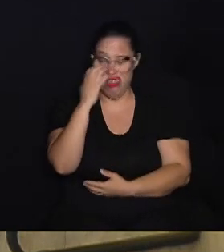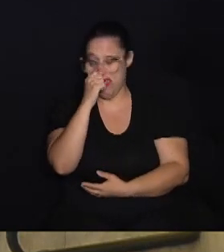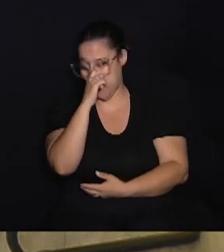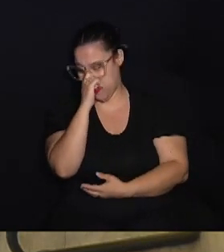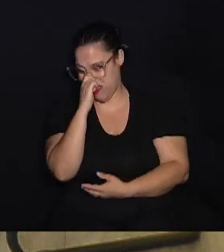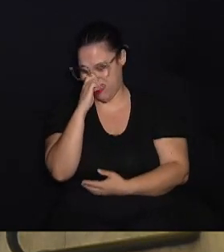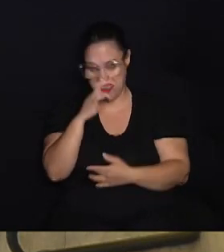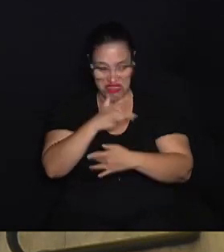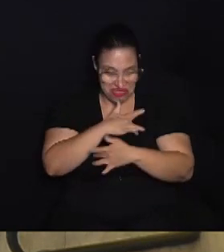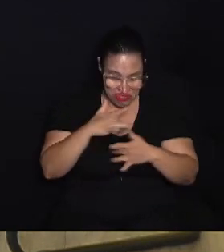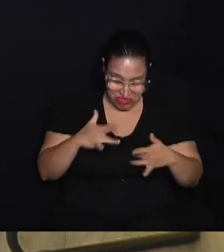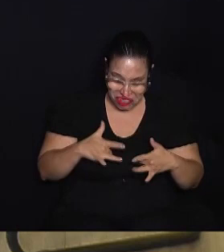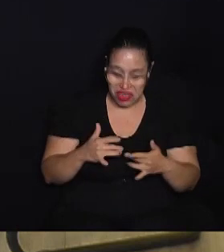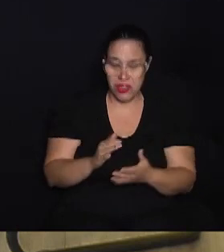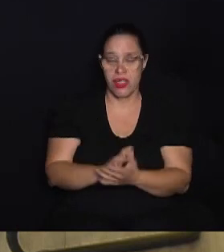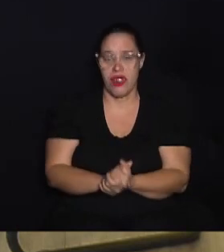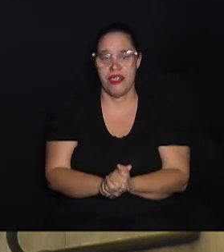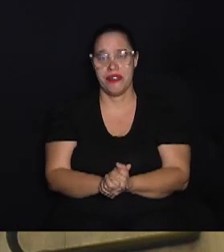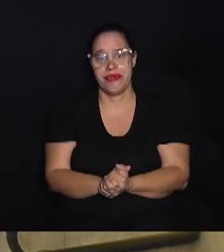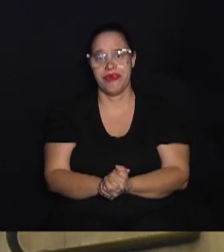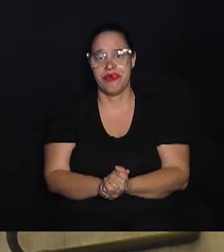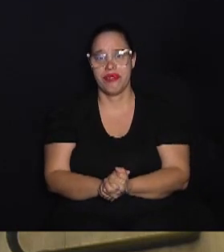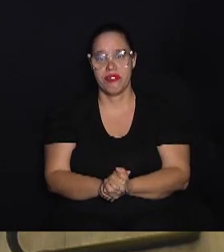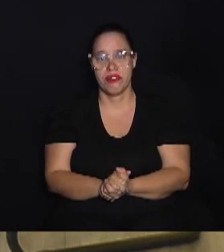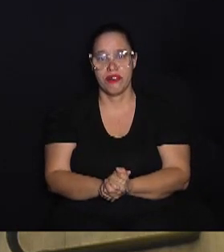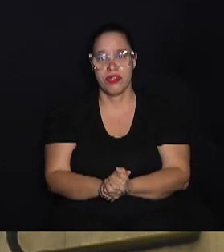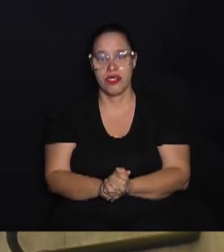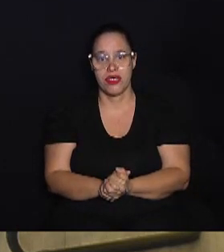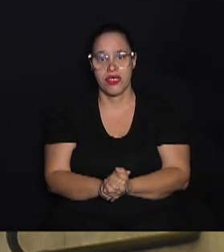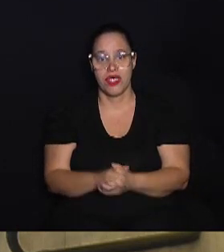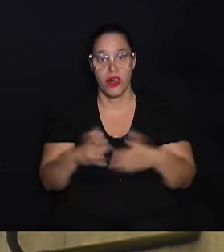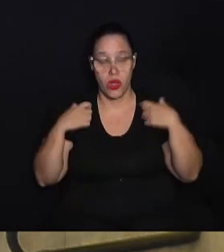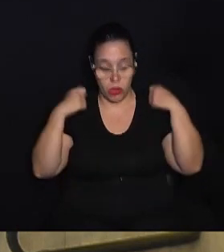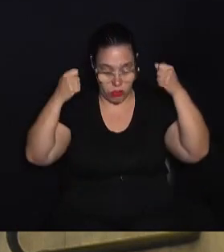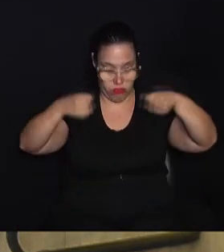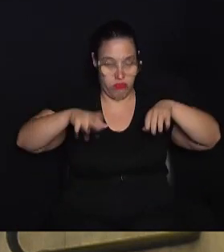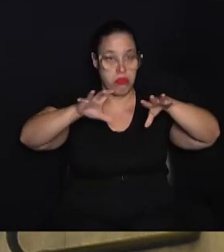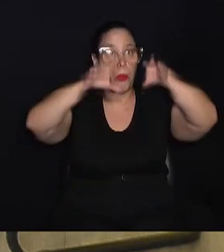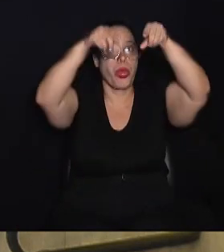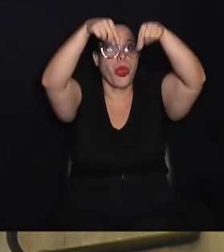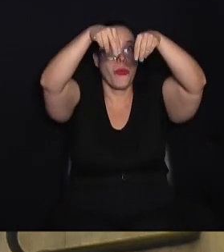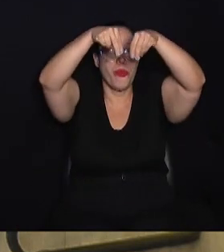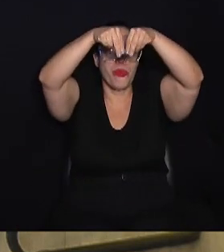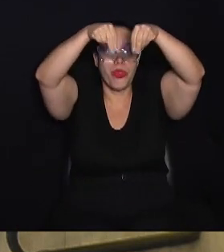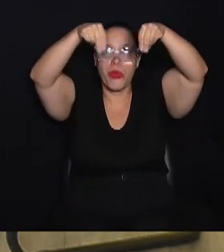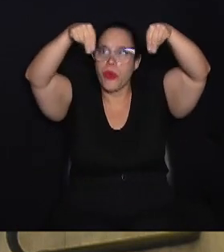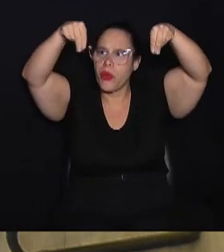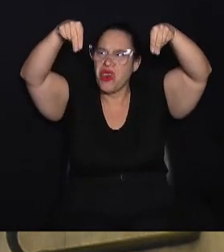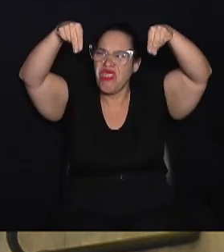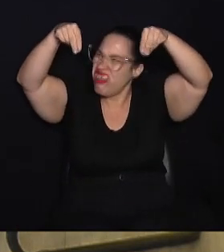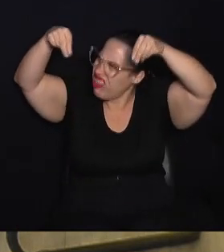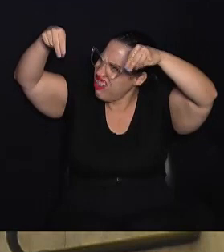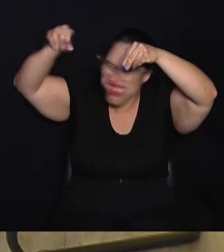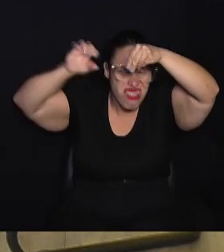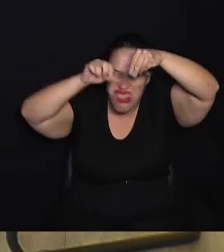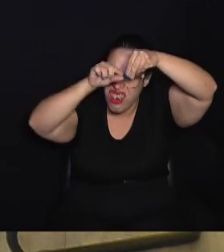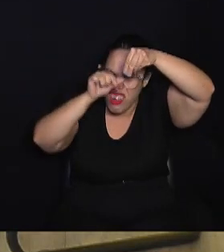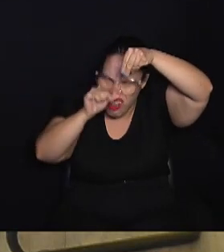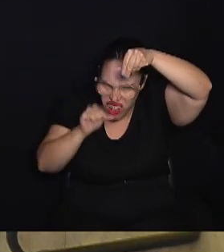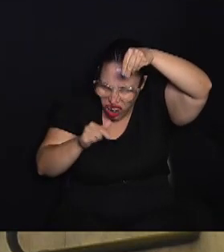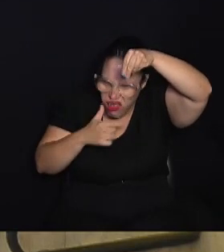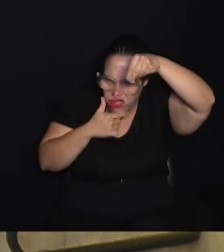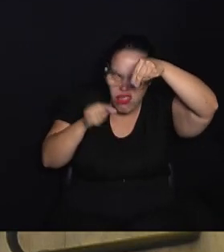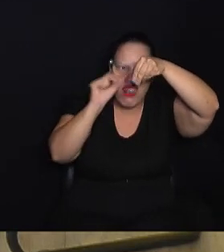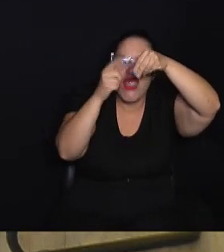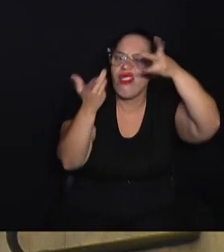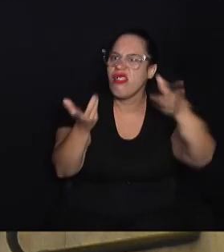da saúde, tem as questões você coloca a roupa no varal, daqui a pouco a roupa tá cheia de fuligem, né?